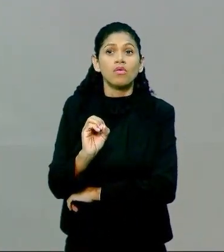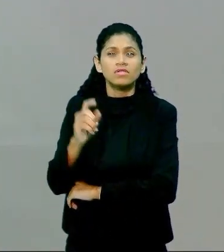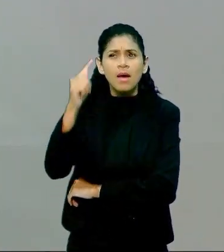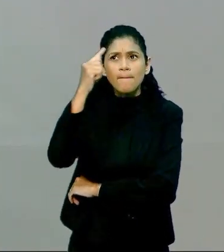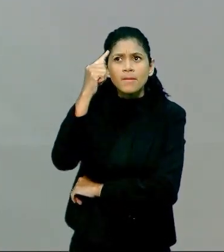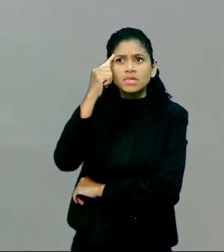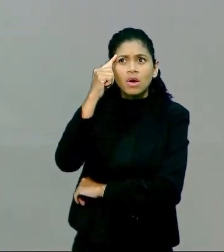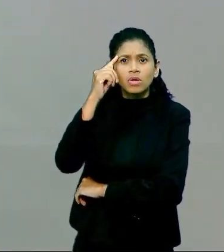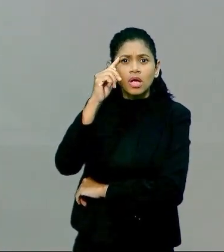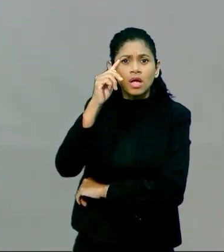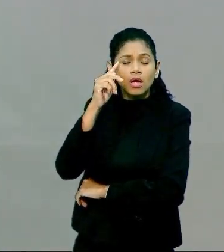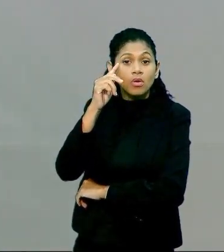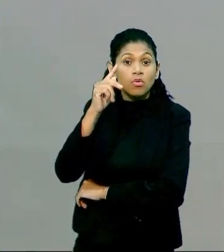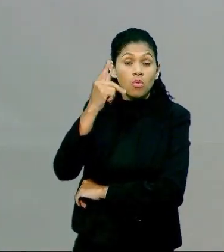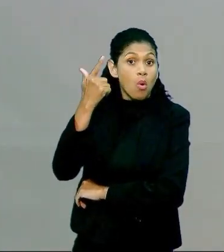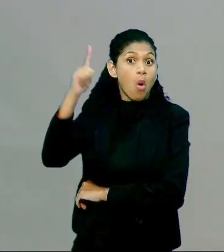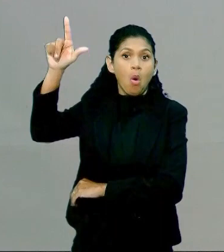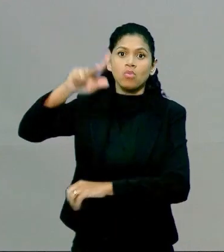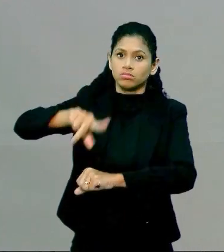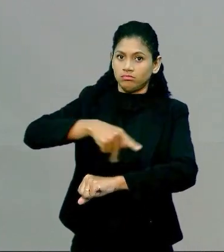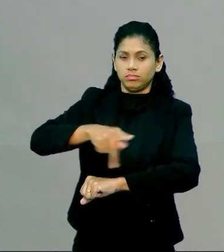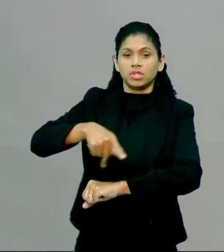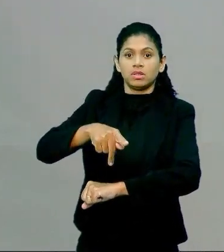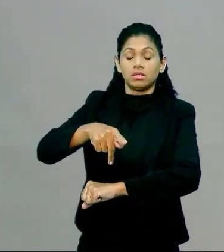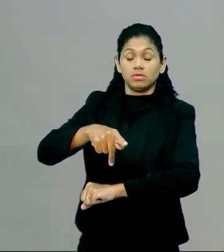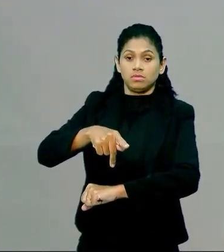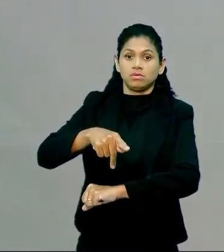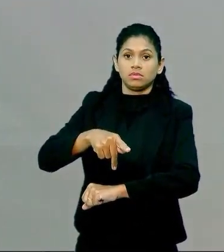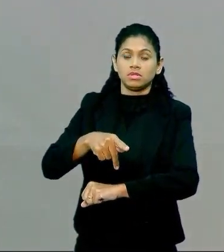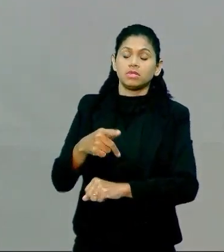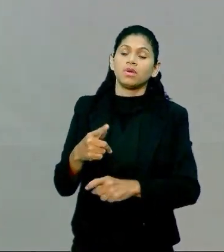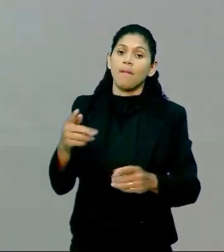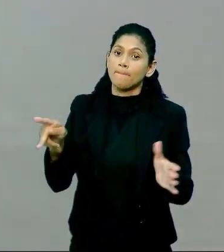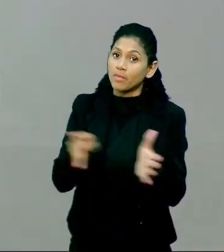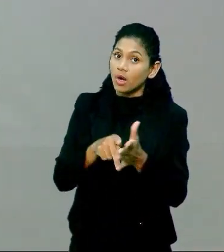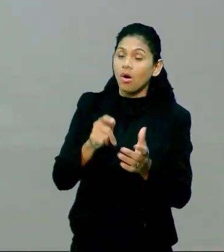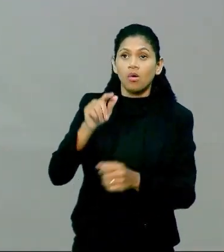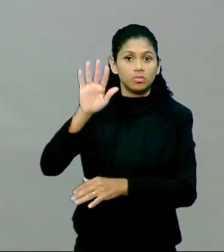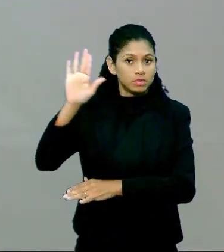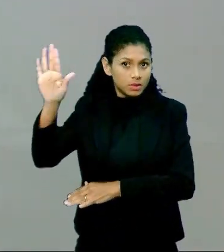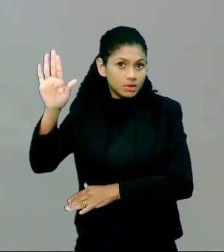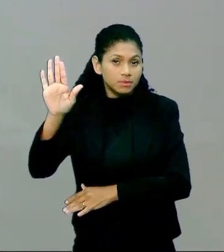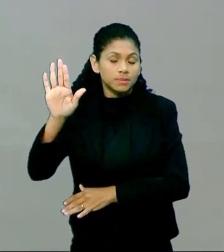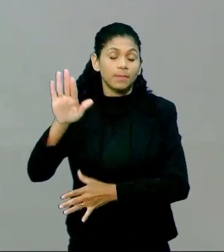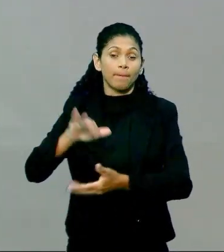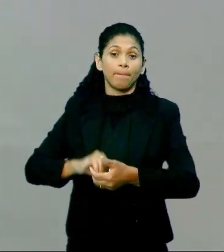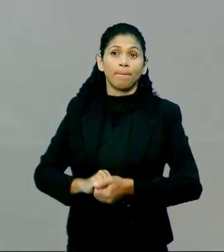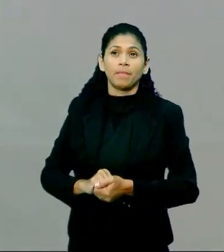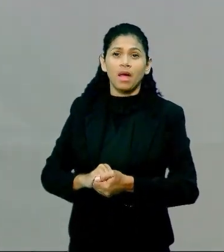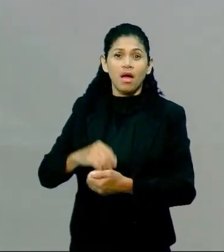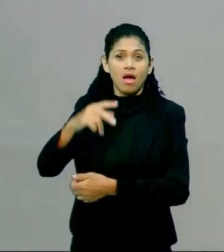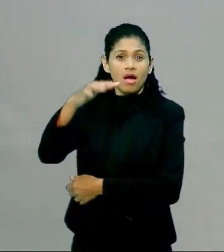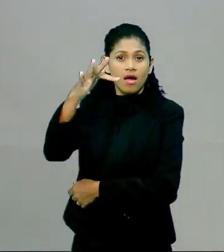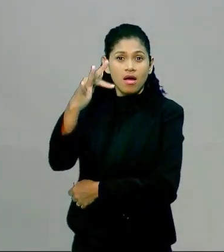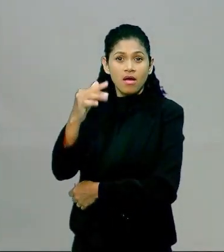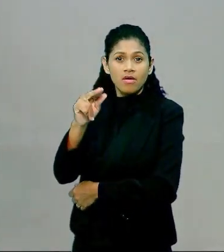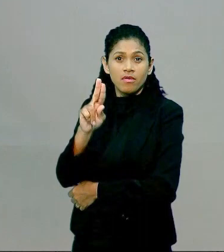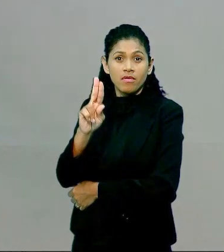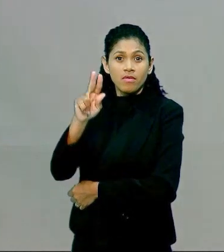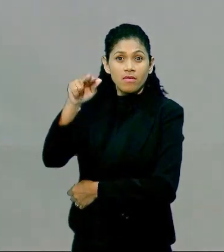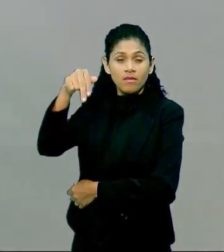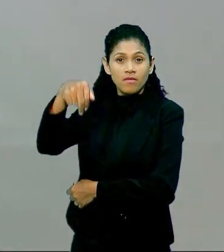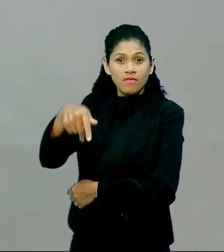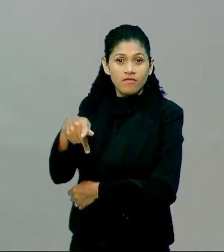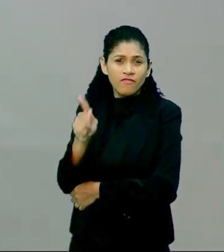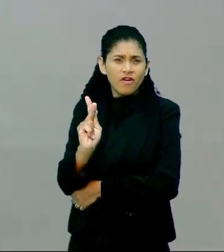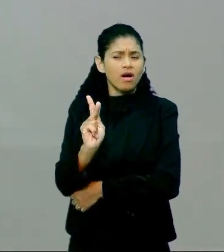determinado segmento. Se você pensar, se eu falar funk, você consegue mapear o perfil das pessoas. São pessoas faveladas.